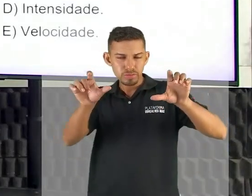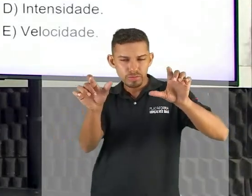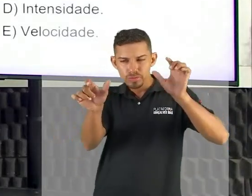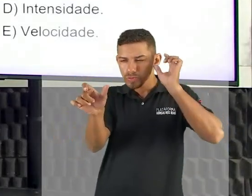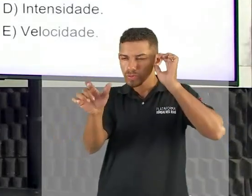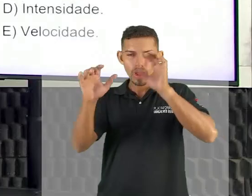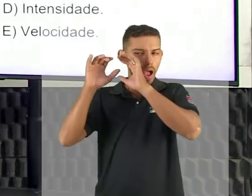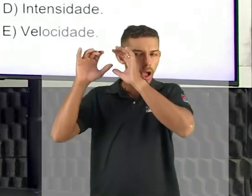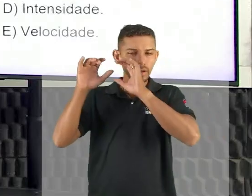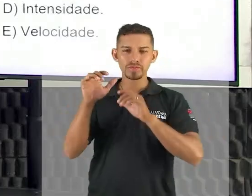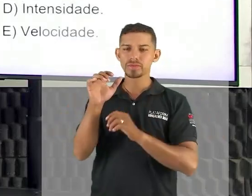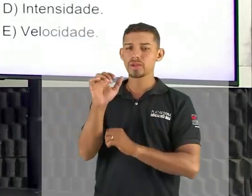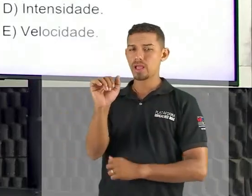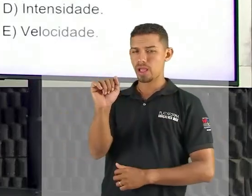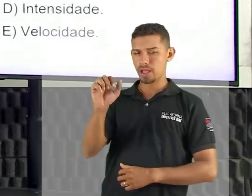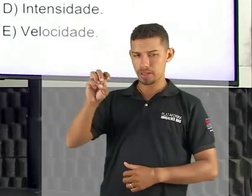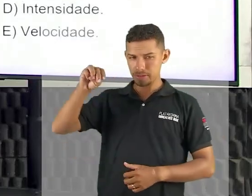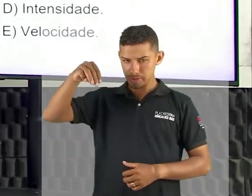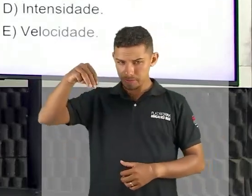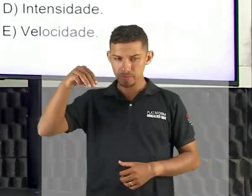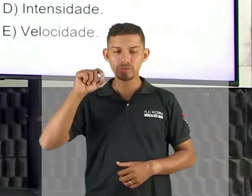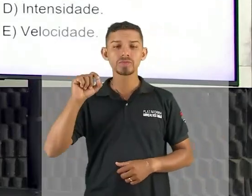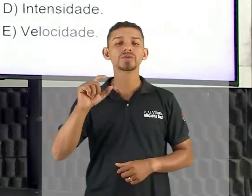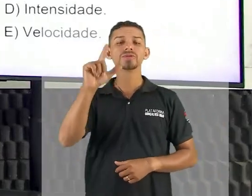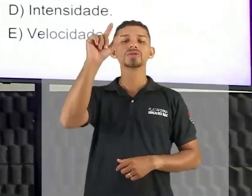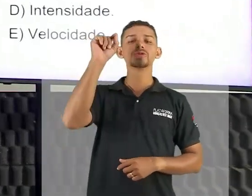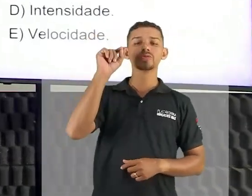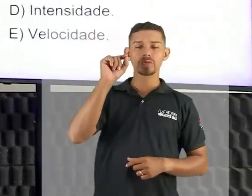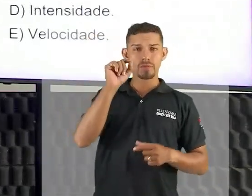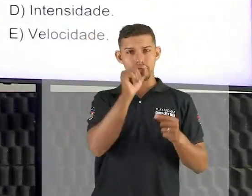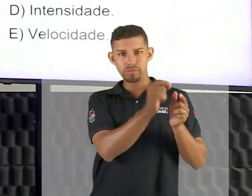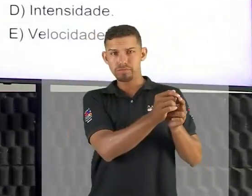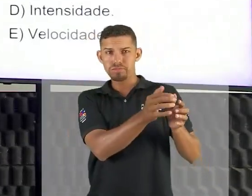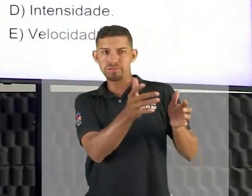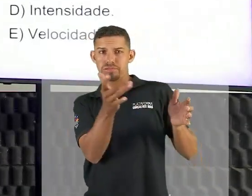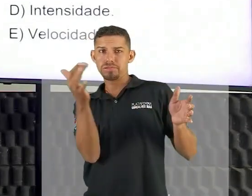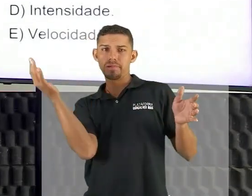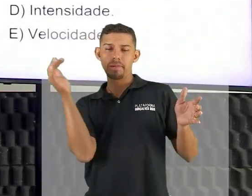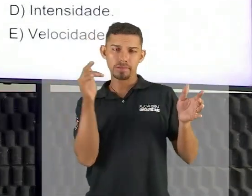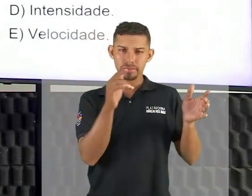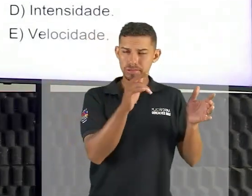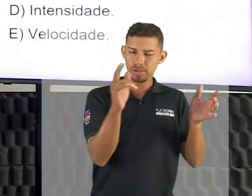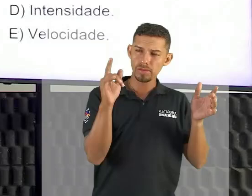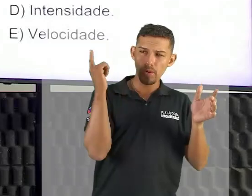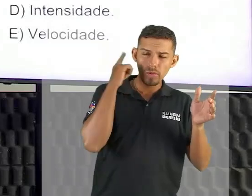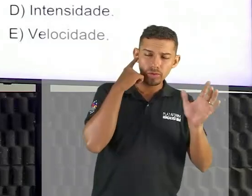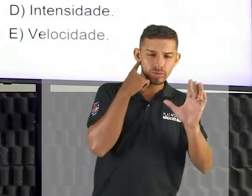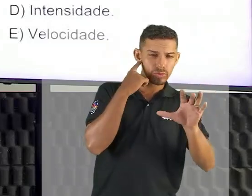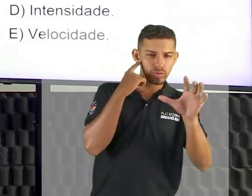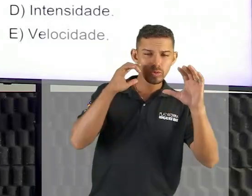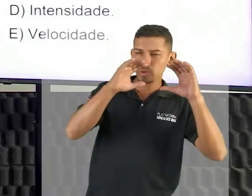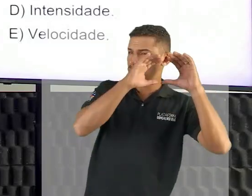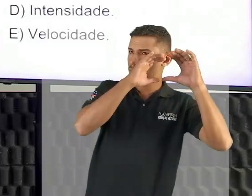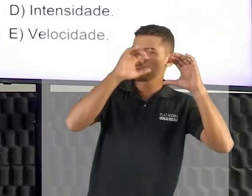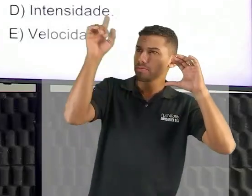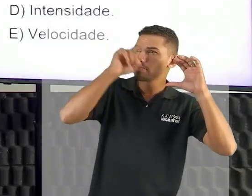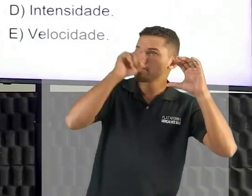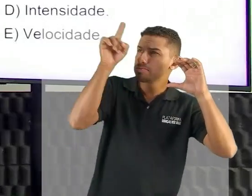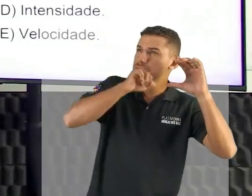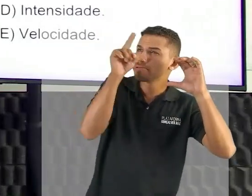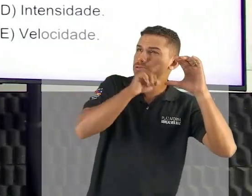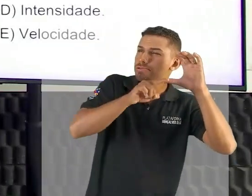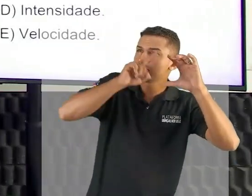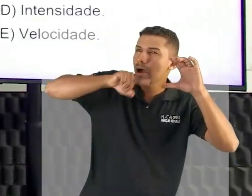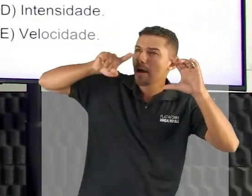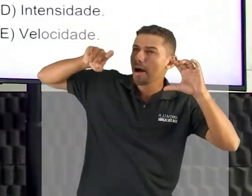está selecionando apenas uma dentre inúmeras ondas que chegam a antena receptora do aparelho